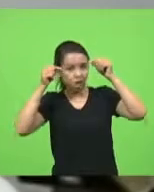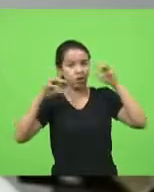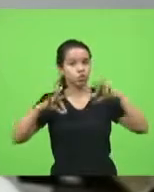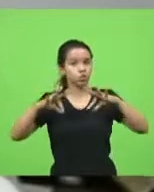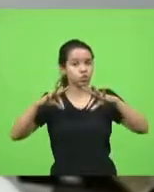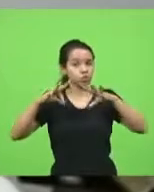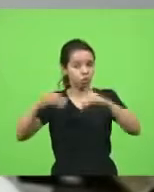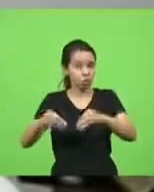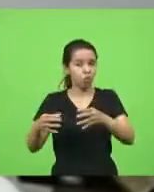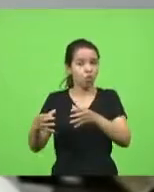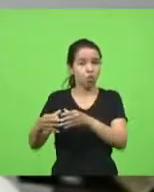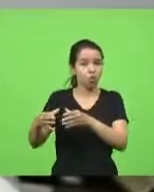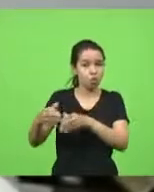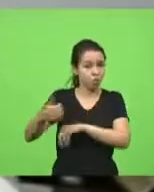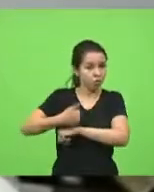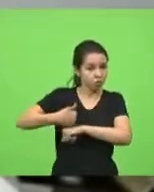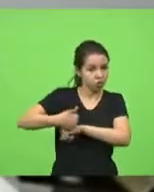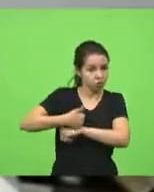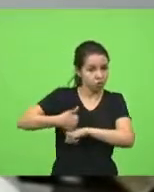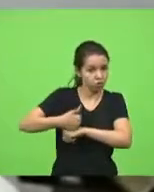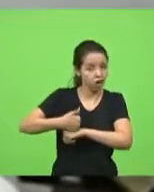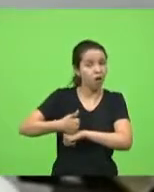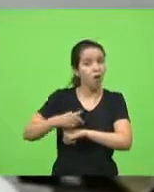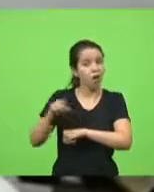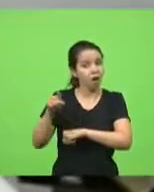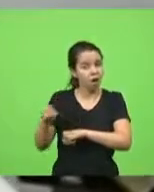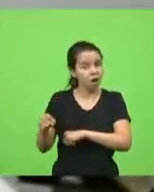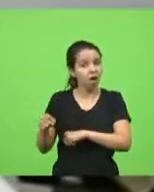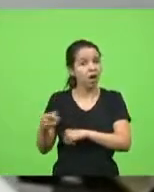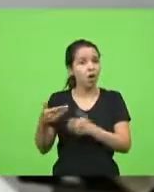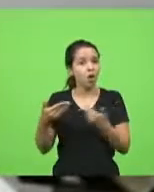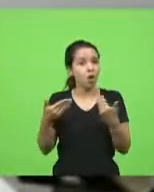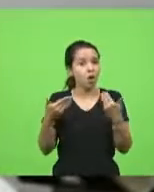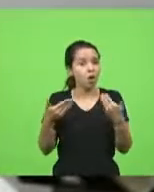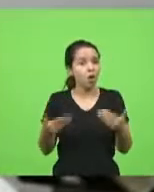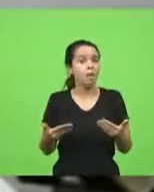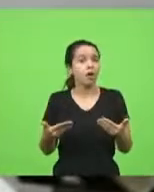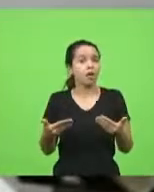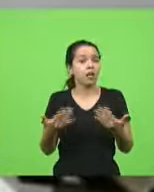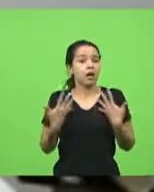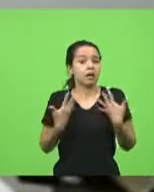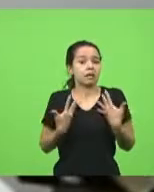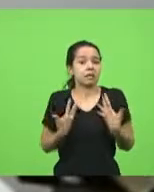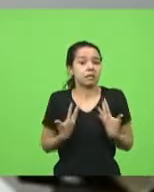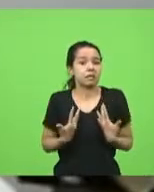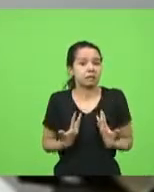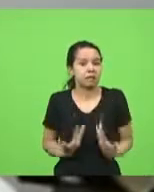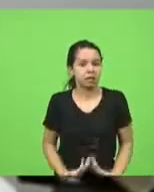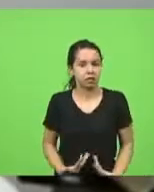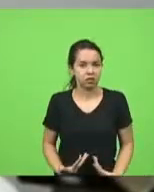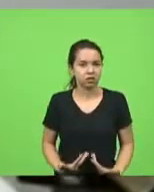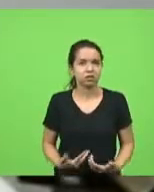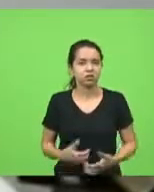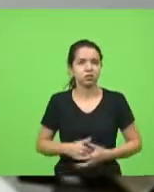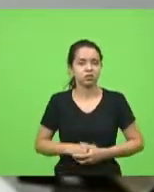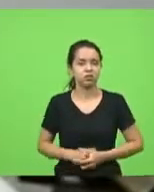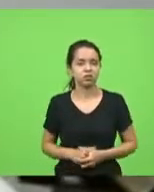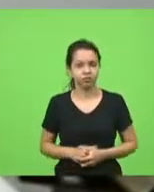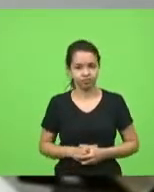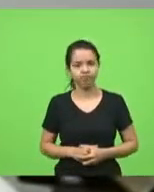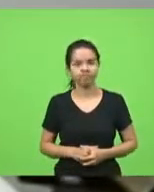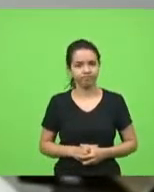frente, eles começam a dar sinais de cansaço extremo. Isso chama-se de burnout e